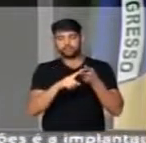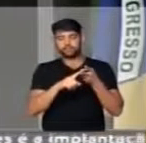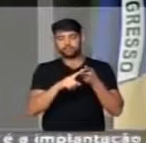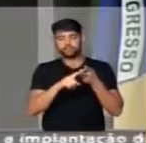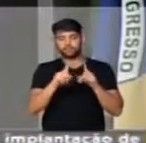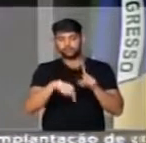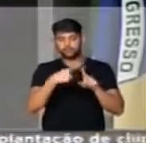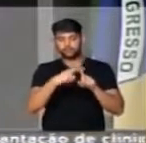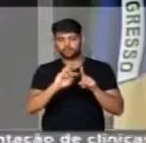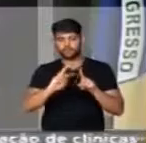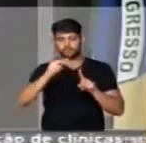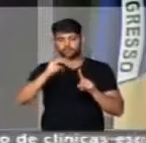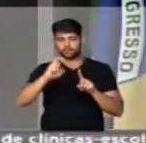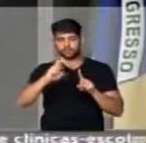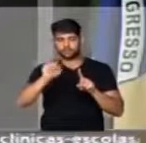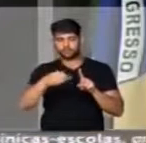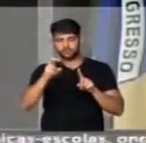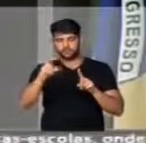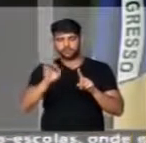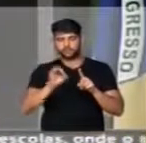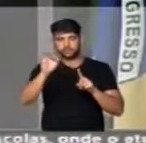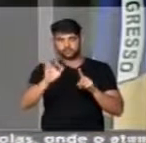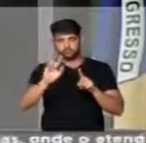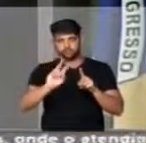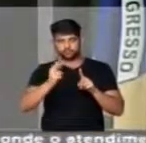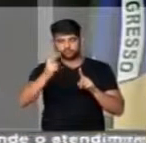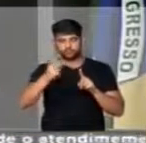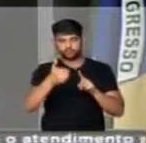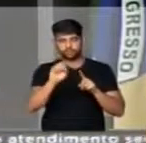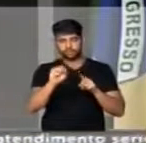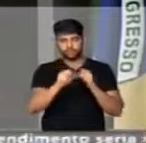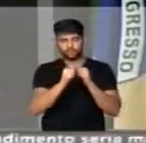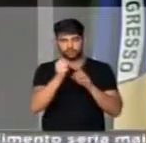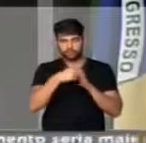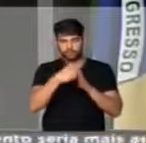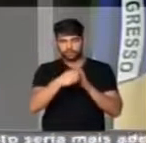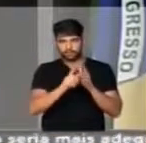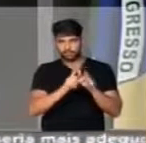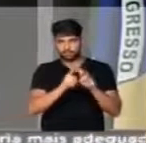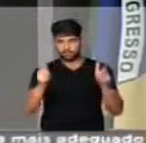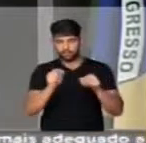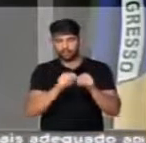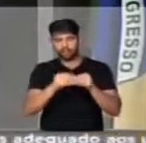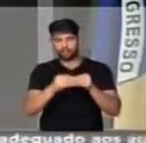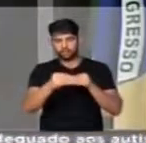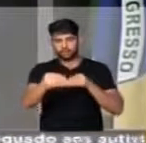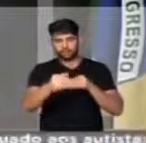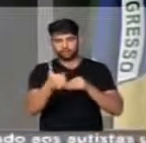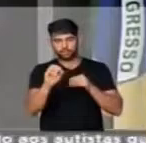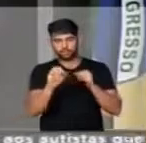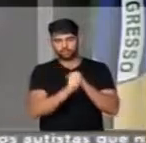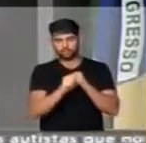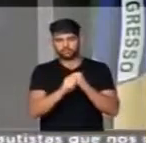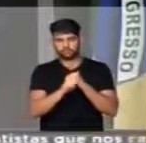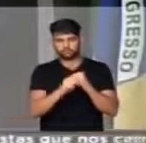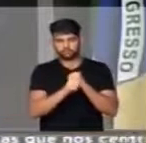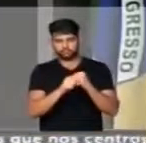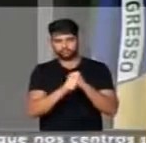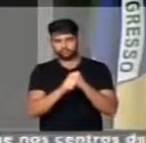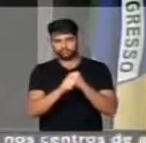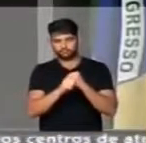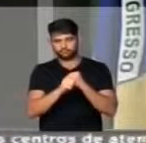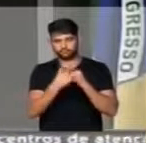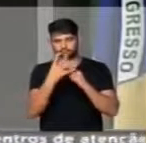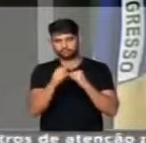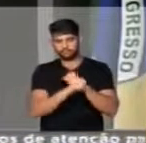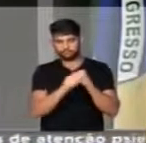com aumento gradual de 5,5% por 18 meses, o alongamento por 10 anos, com